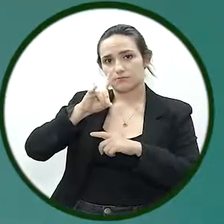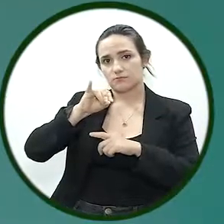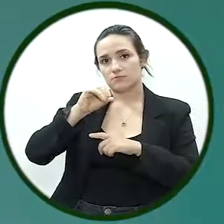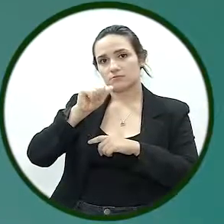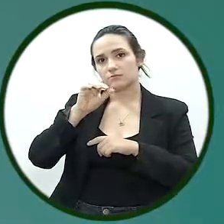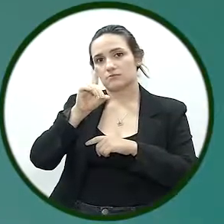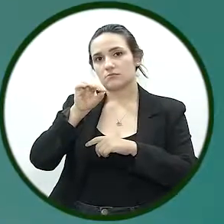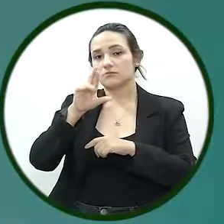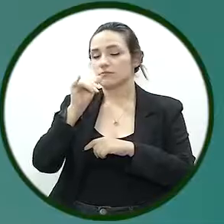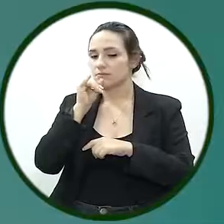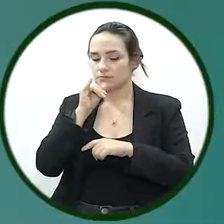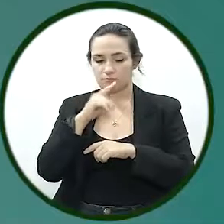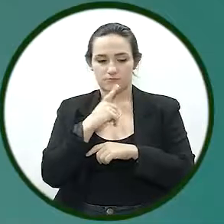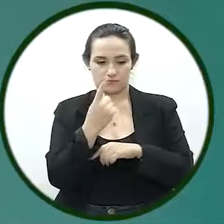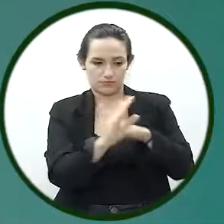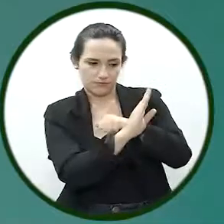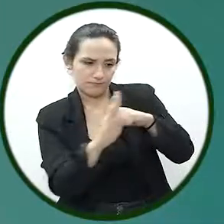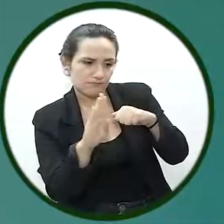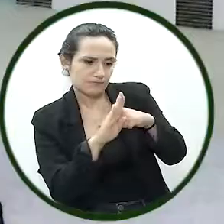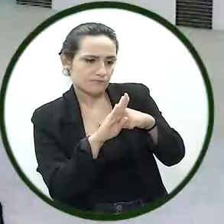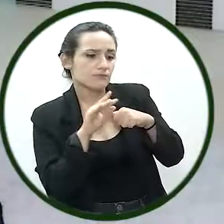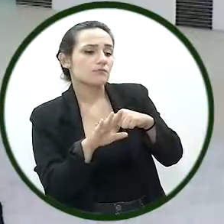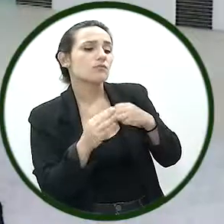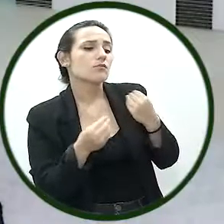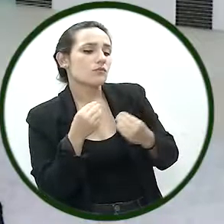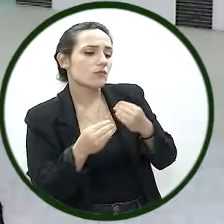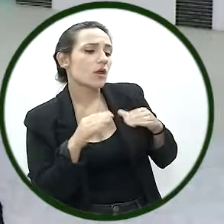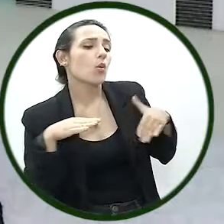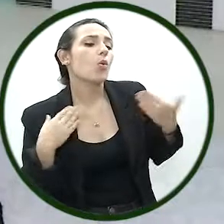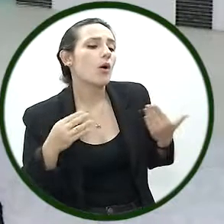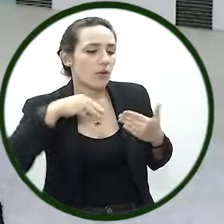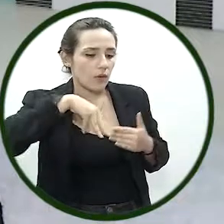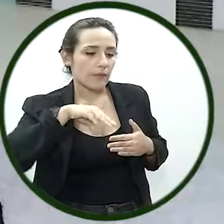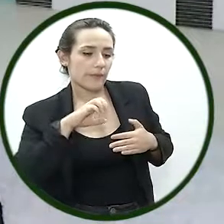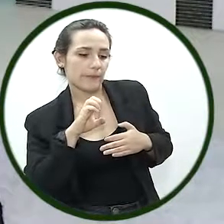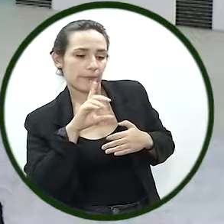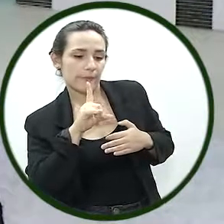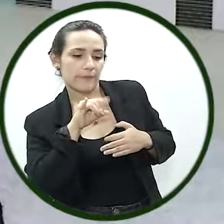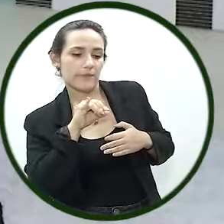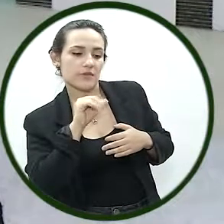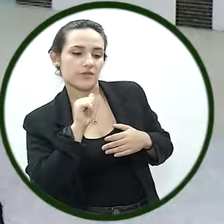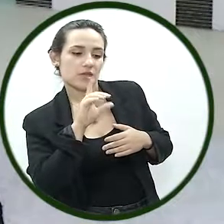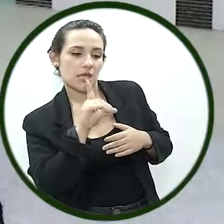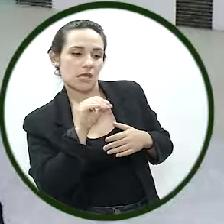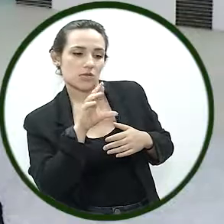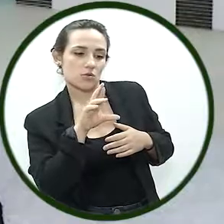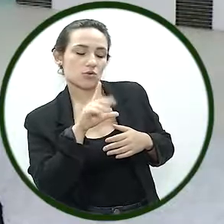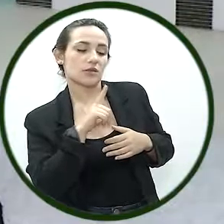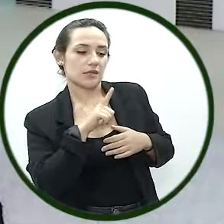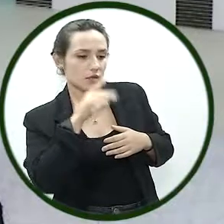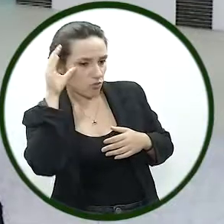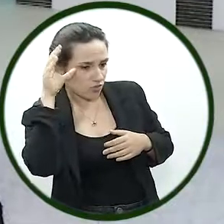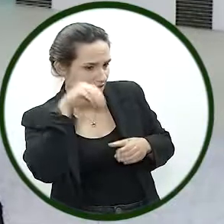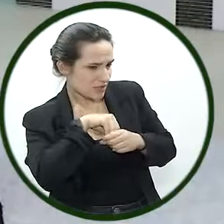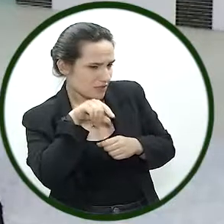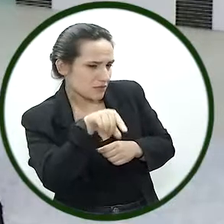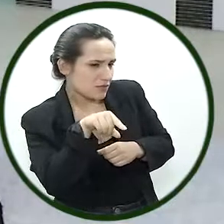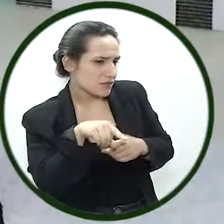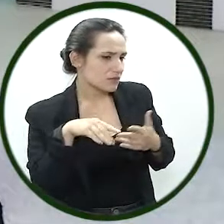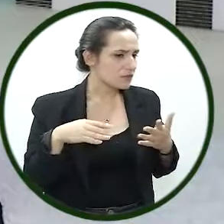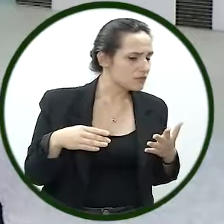mediadores psicossociais que estão ali em atuação. Eu